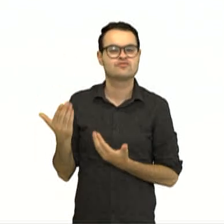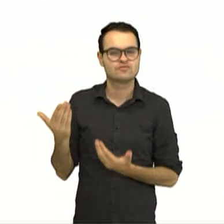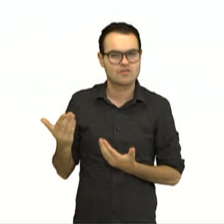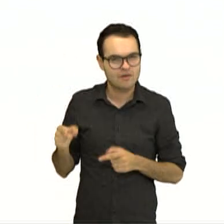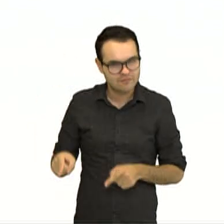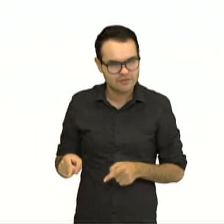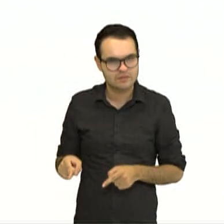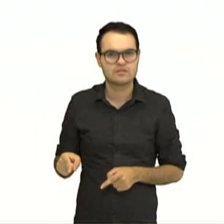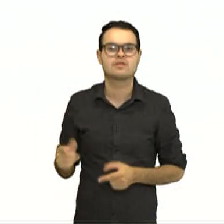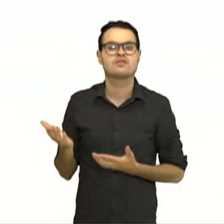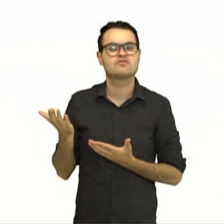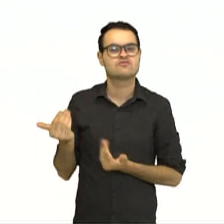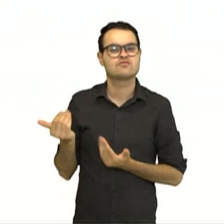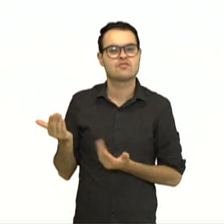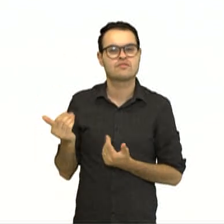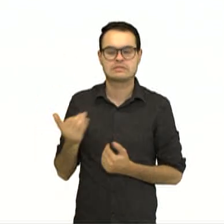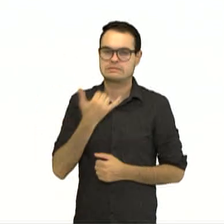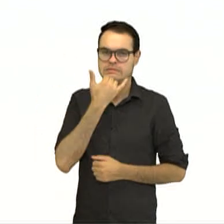A